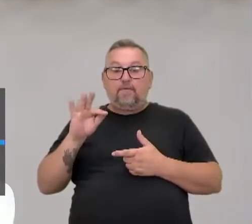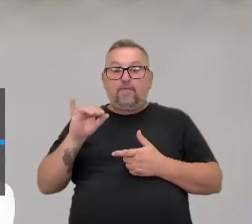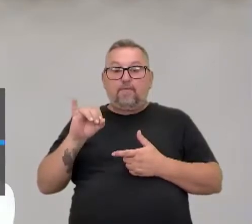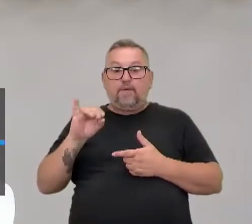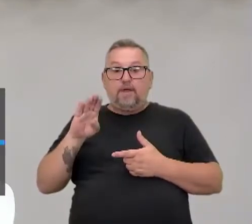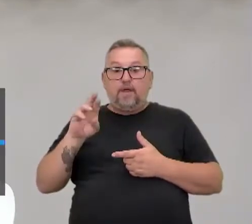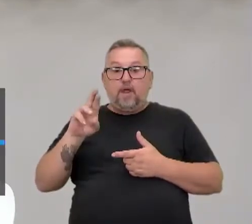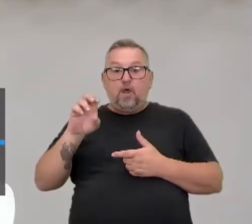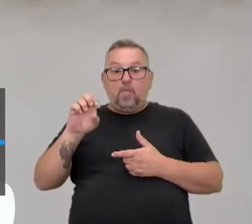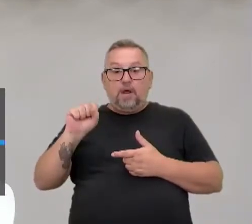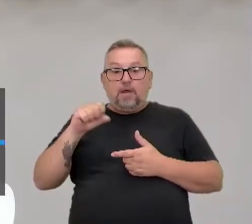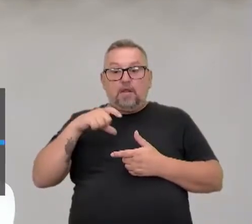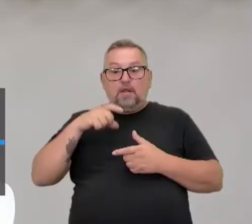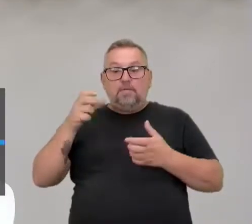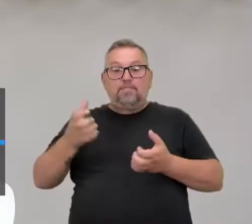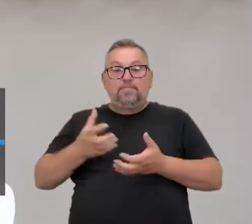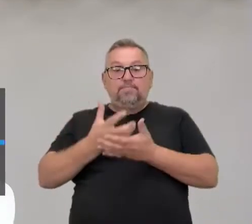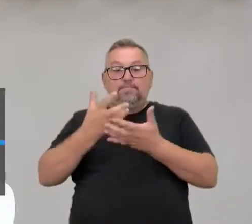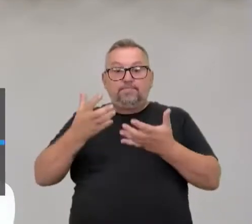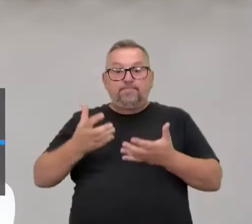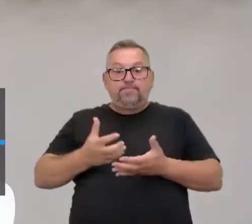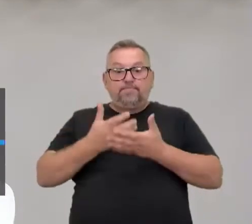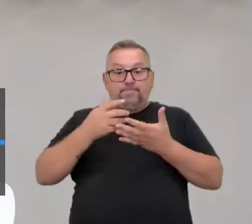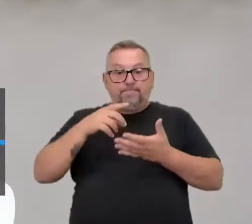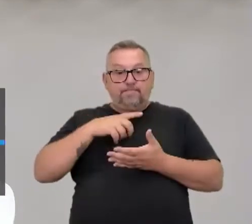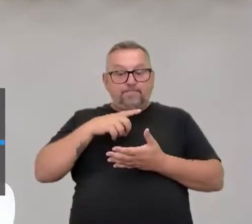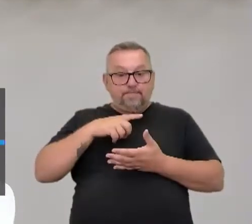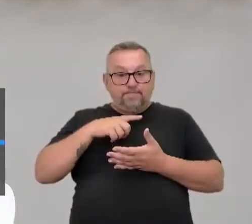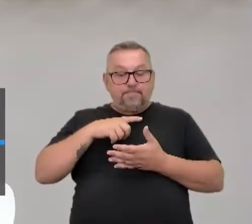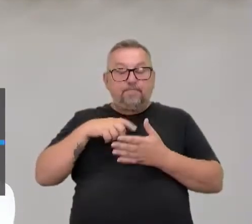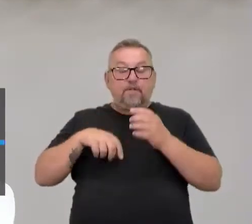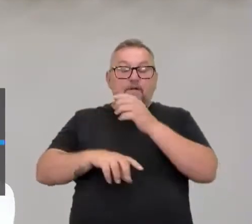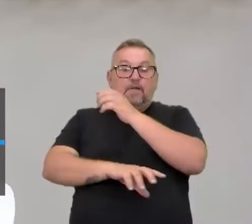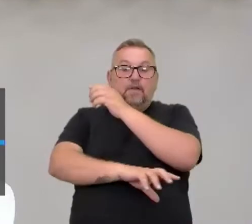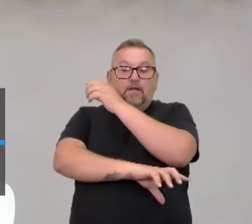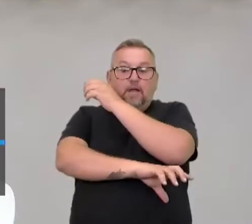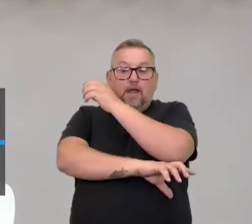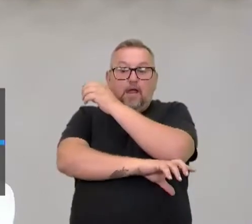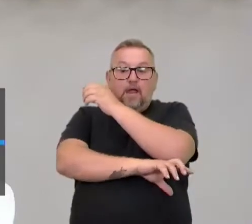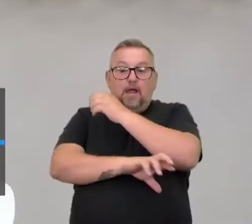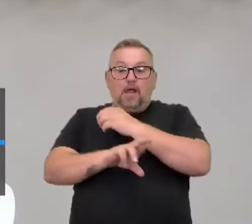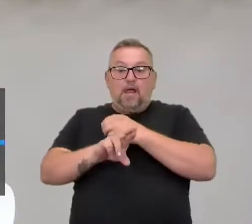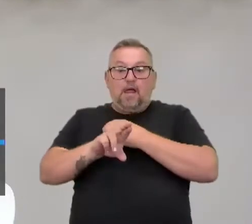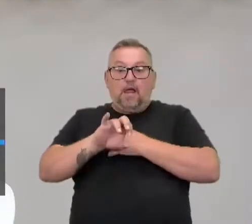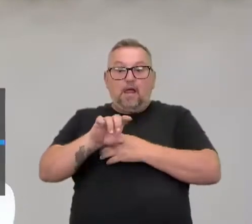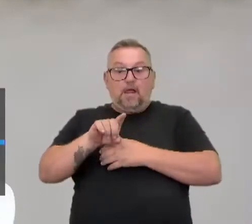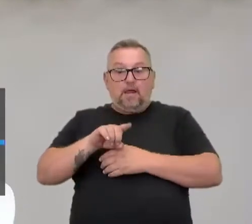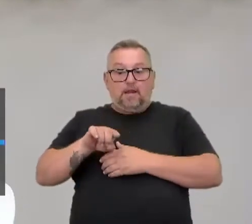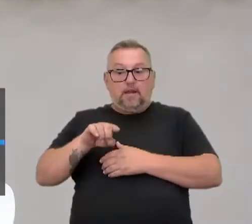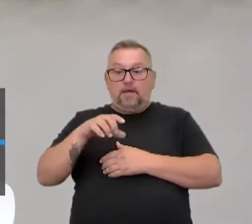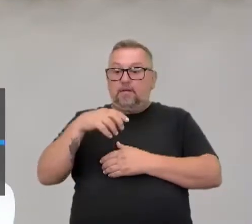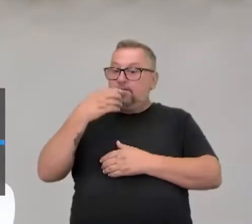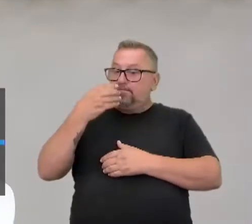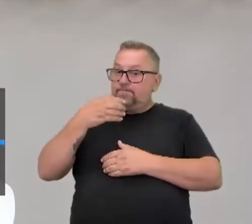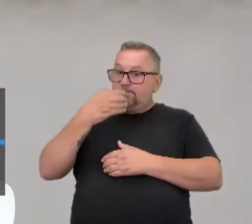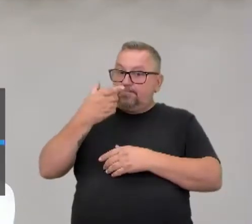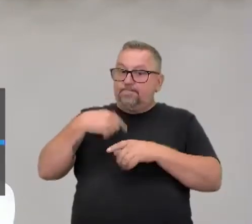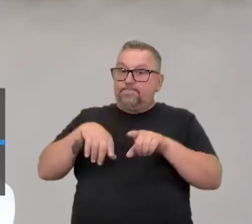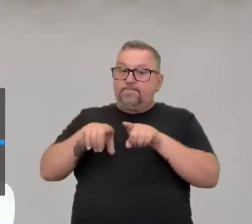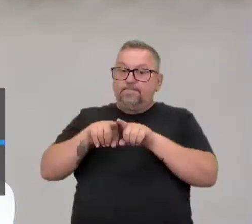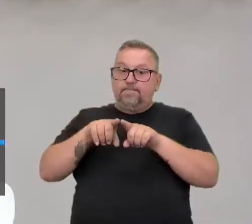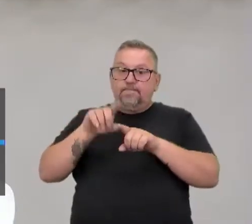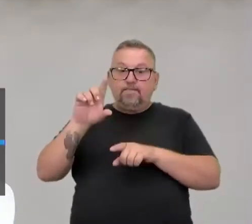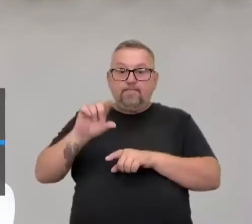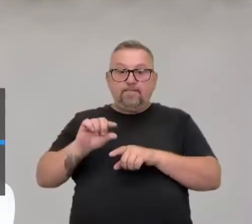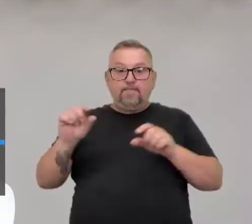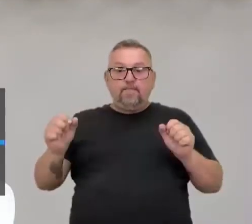presentes nos vegetais, que estão muito presentes nas raízes, nas frutas. Então a gente diminuiu o consumo disso e